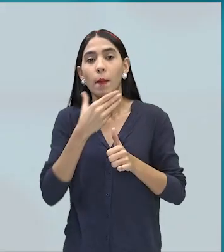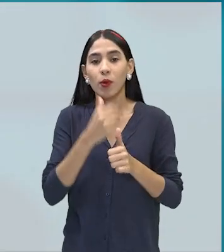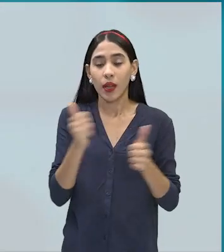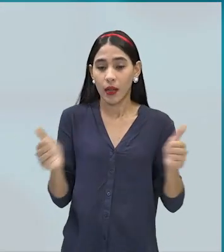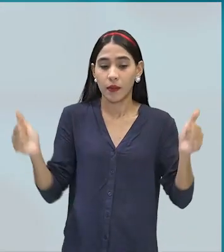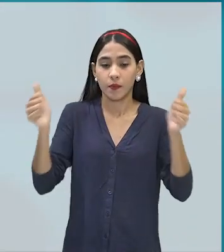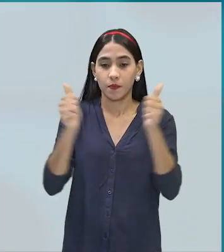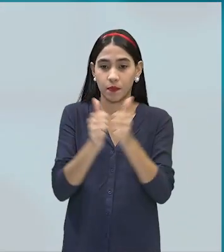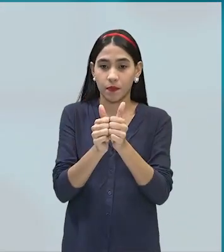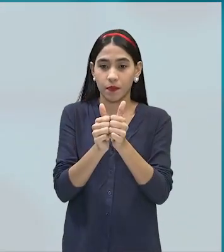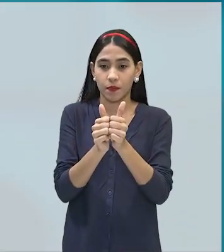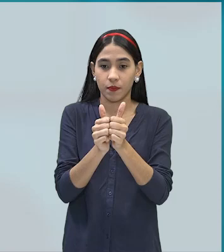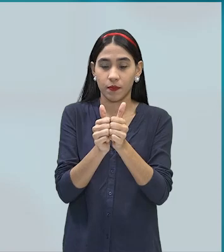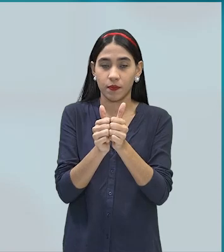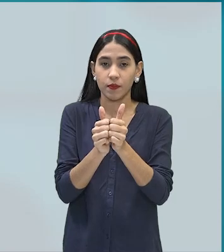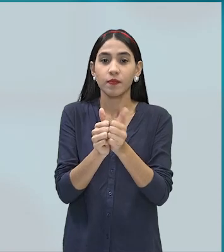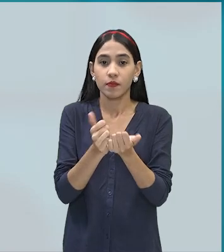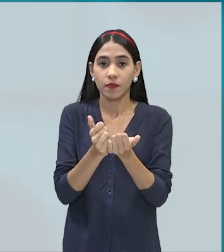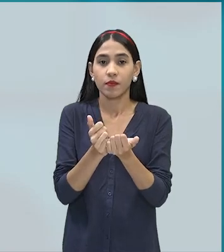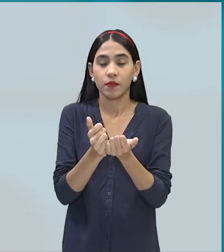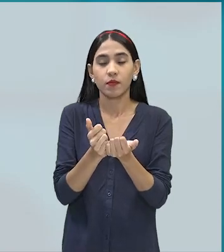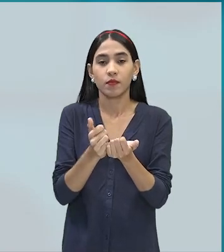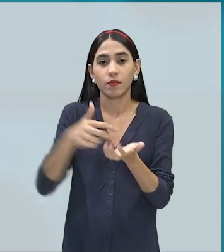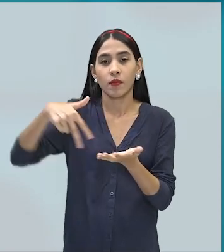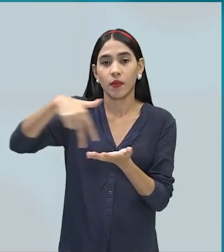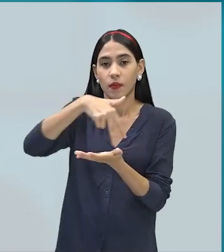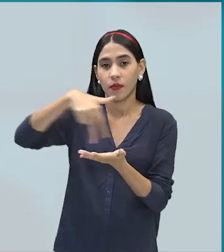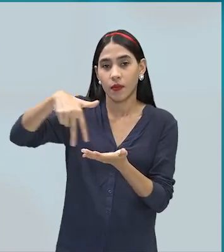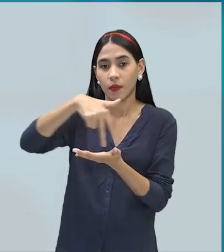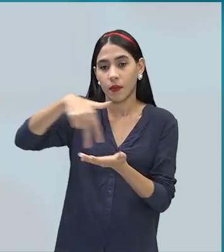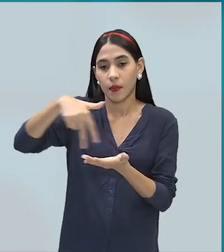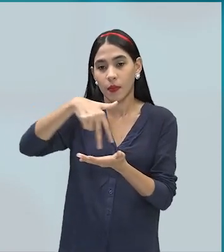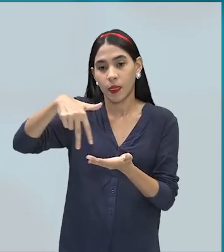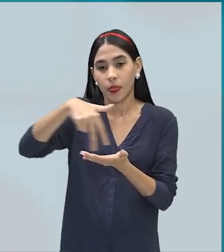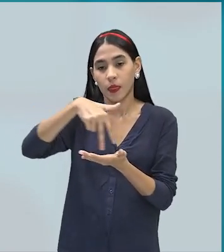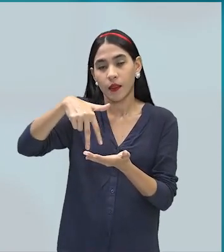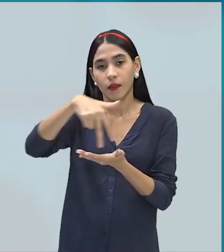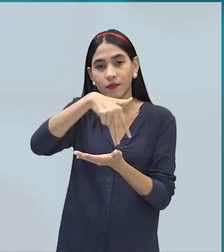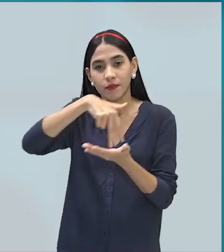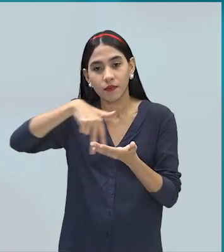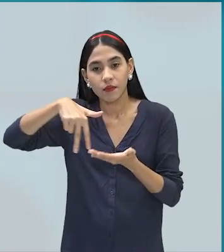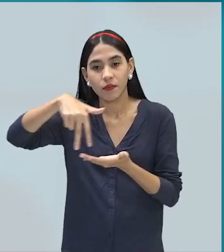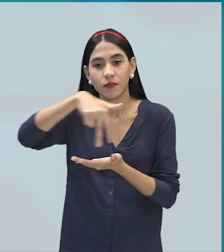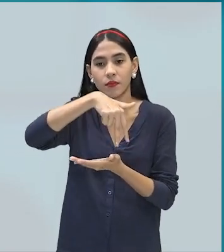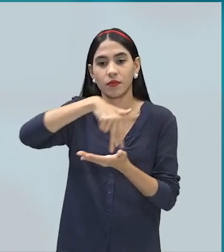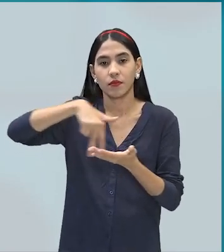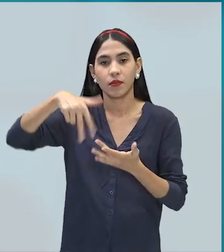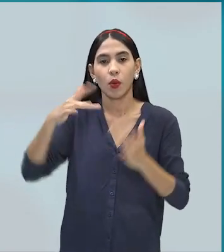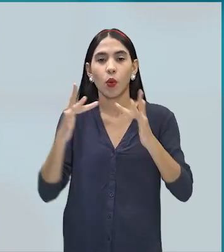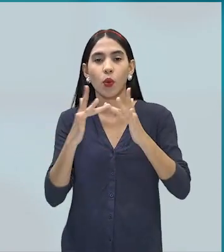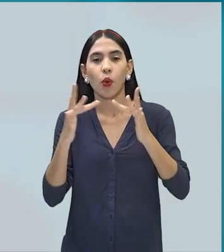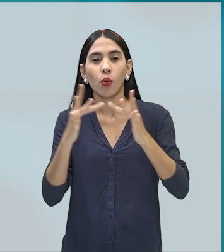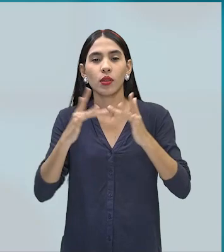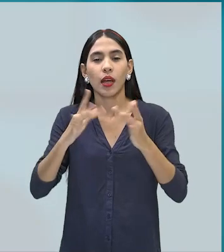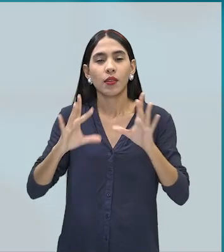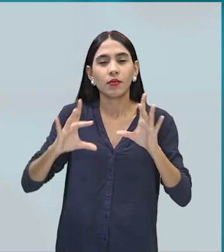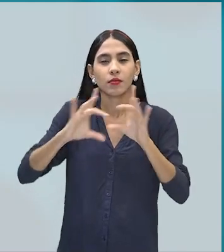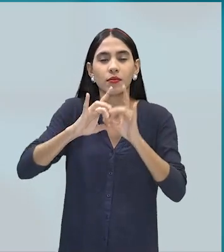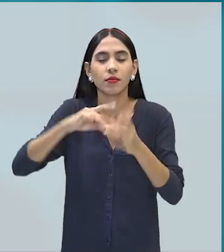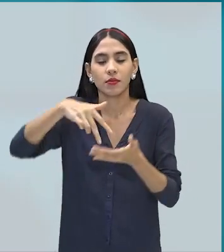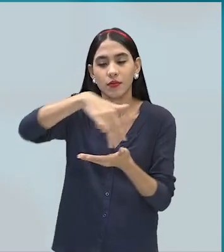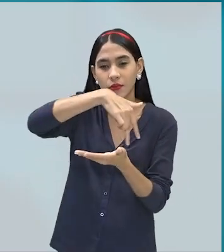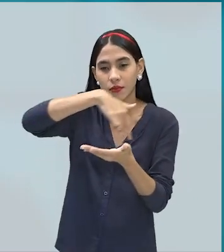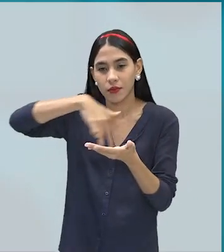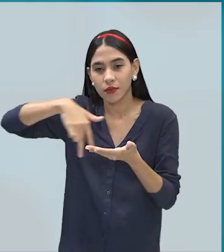um homem e uma mulher, um condutor e uma conduzida que estão ali em contato, em conexão, corpo